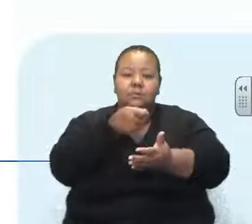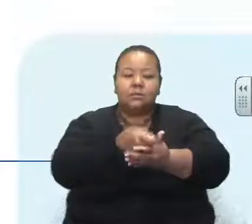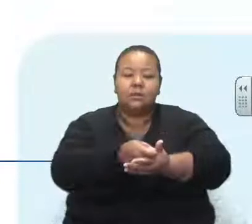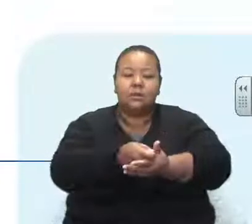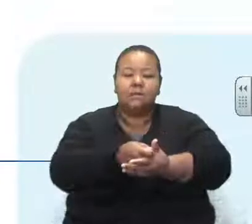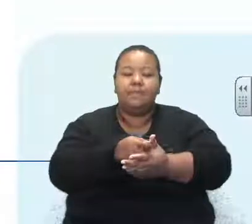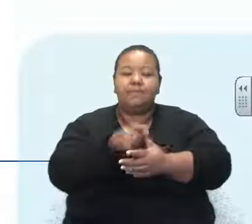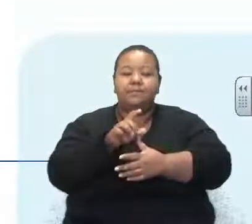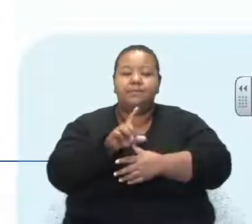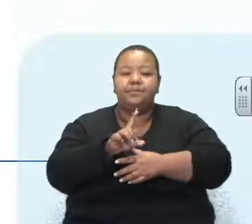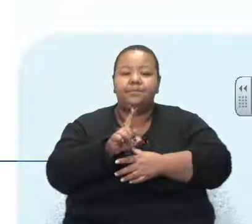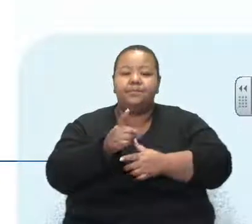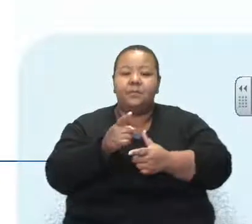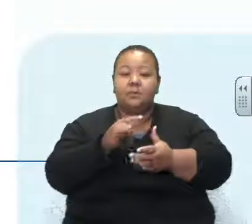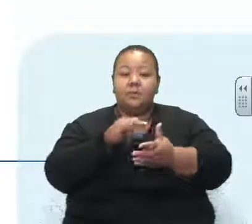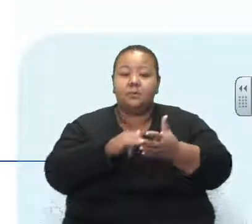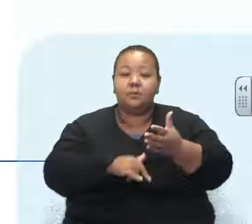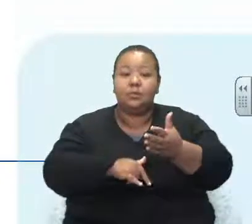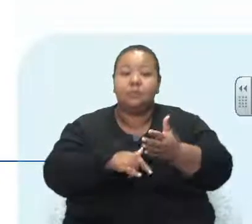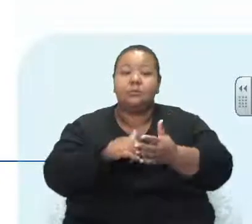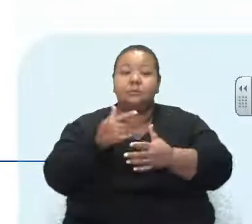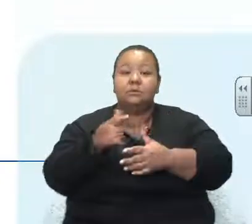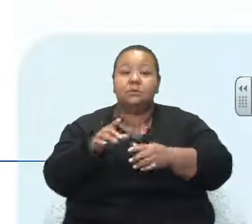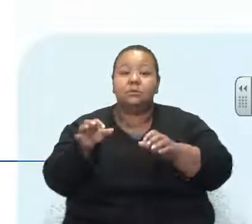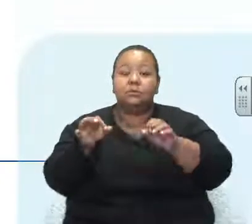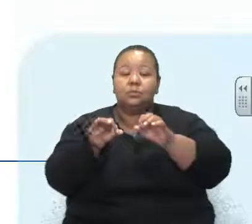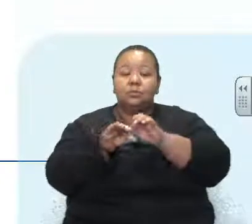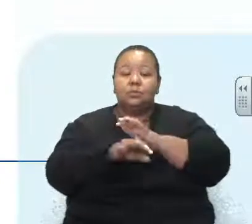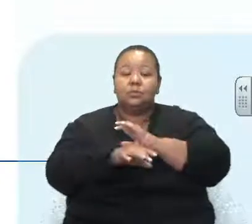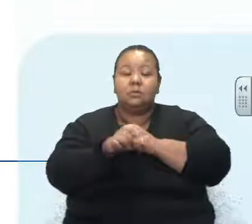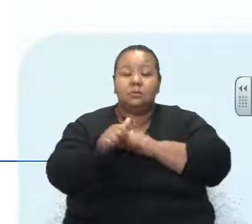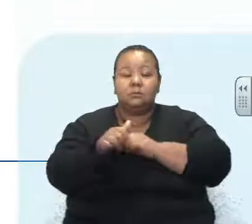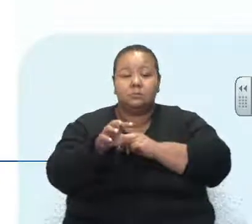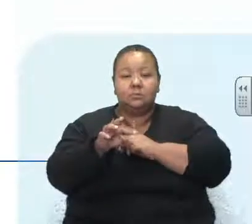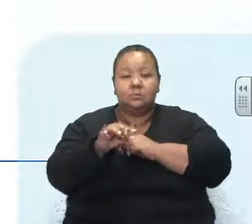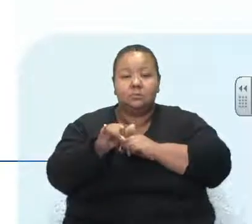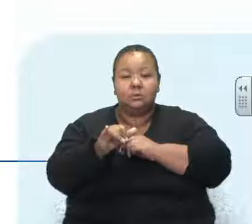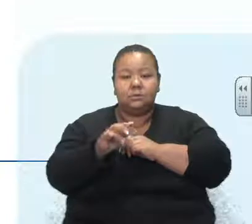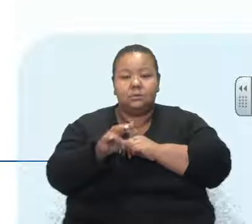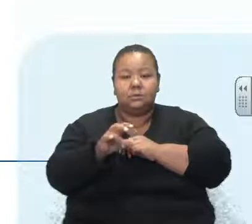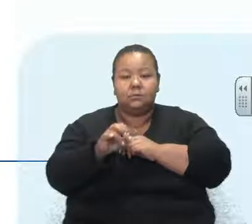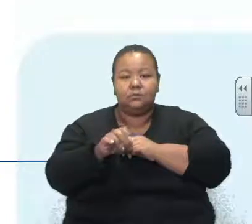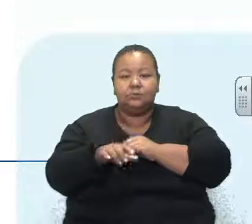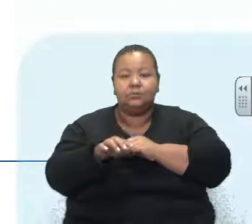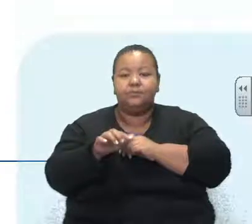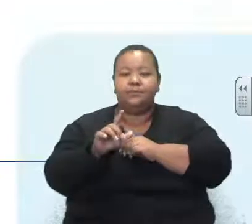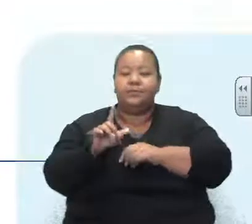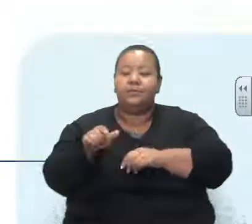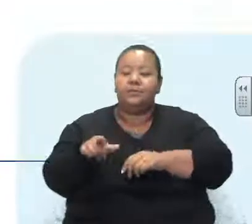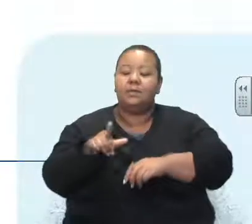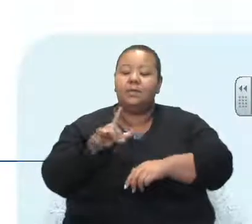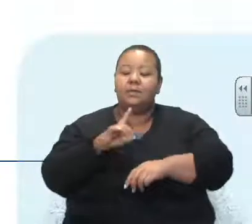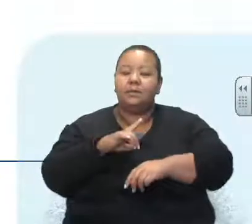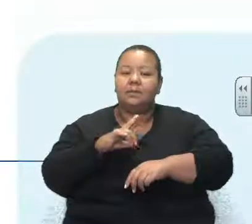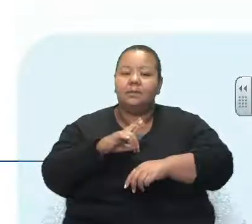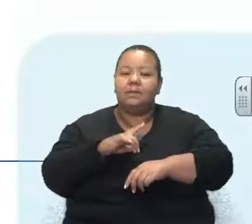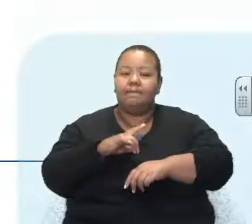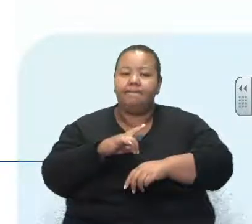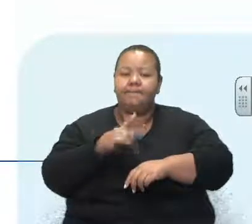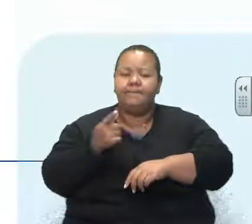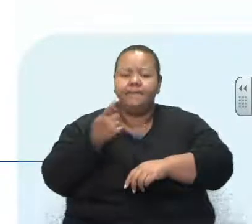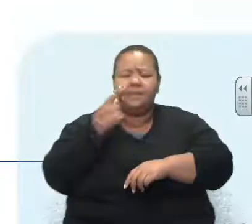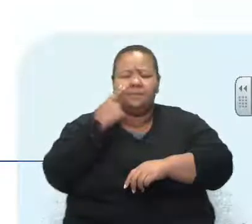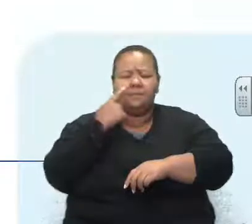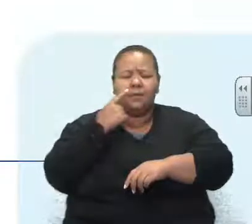a pagar e o total de ativos financiados que ela tem. Aí ela analisou e falou assim, mas como que eu